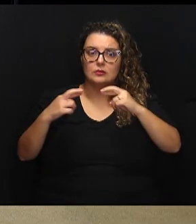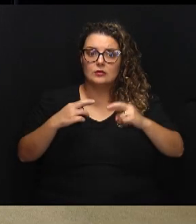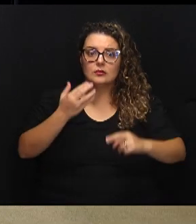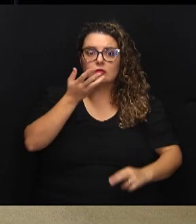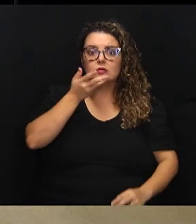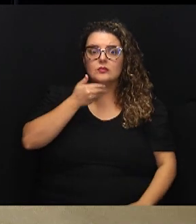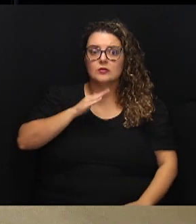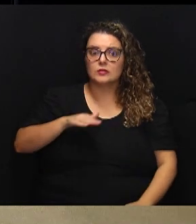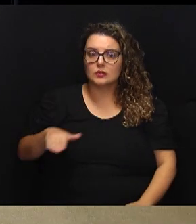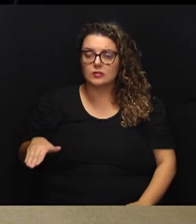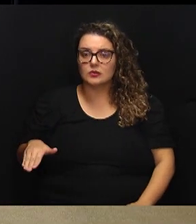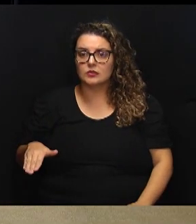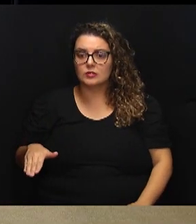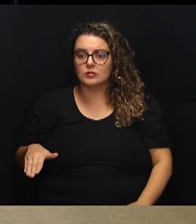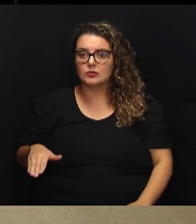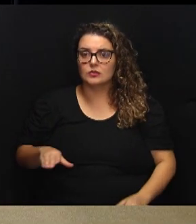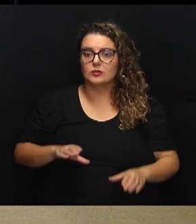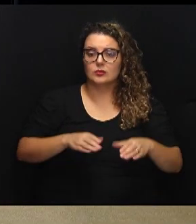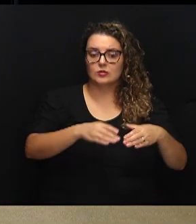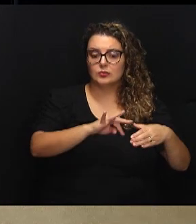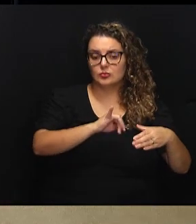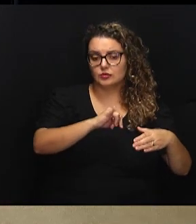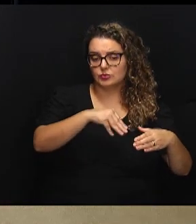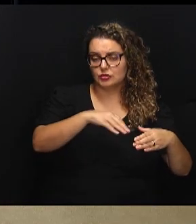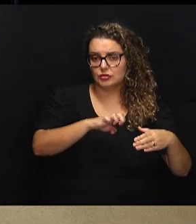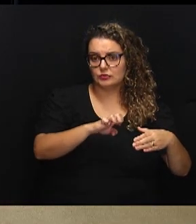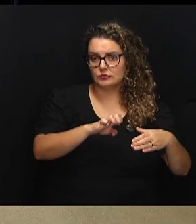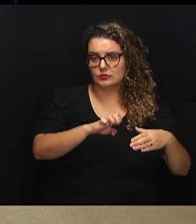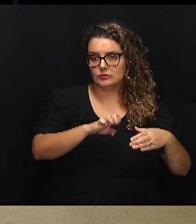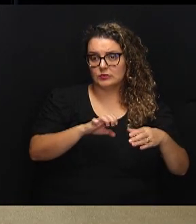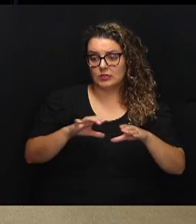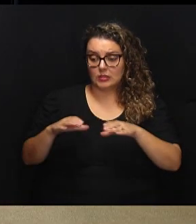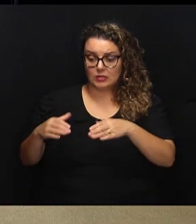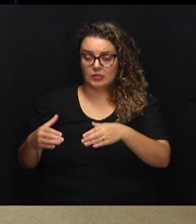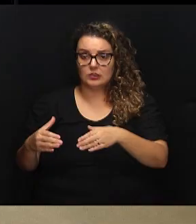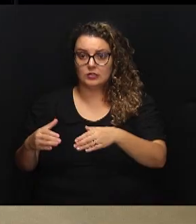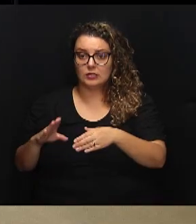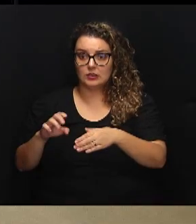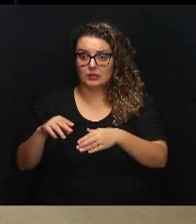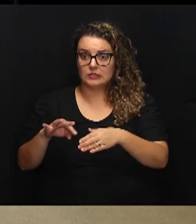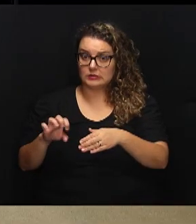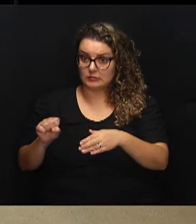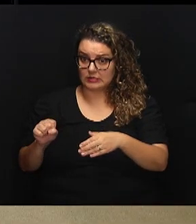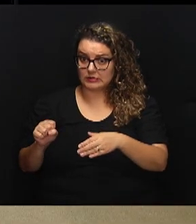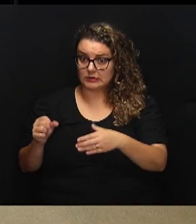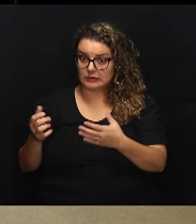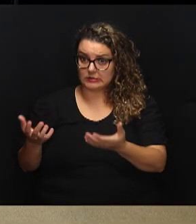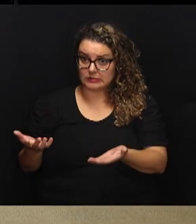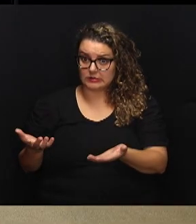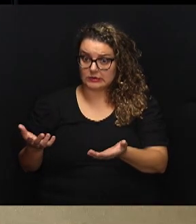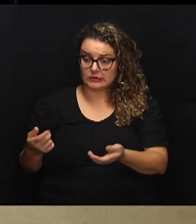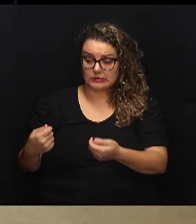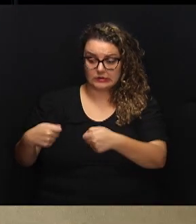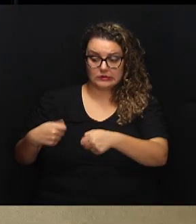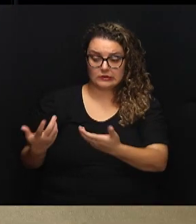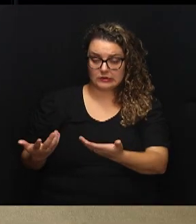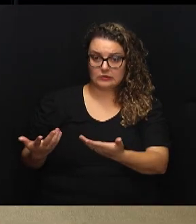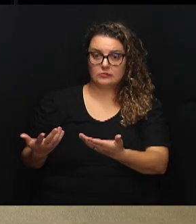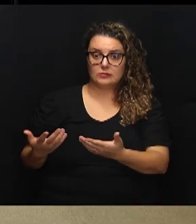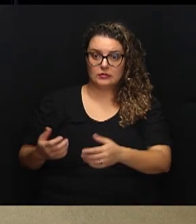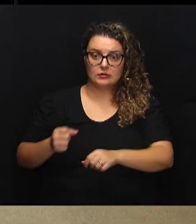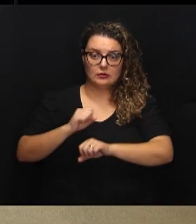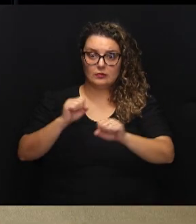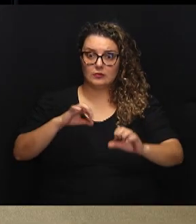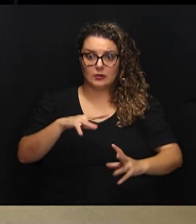criança, o time de futebol e as bets que estão explodindo aí no mundo